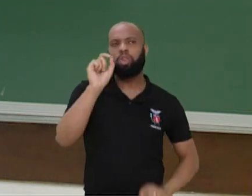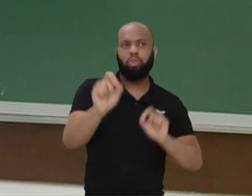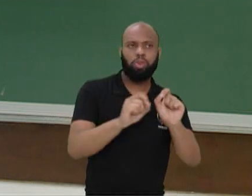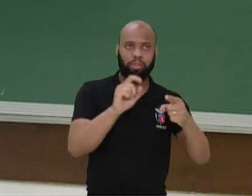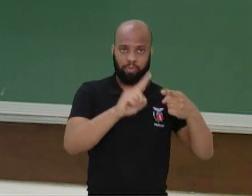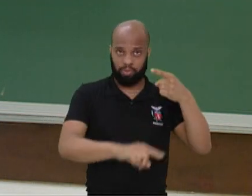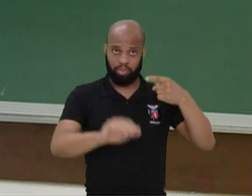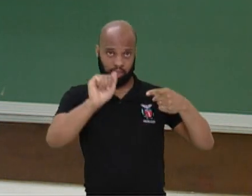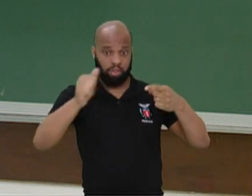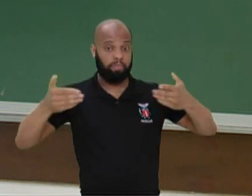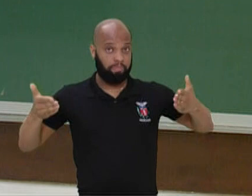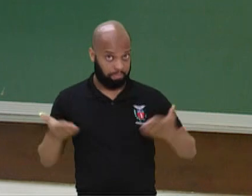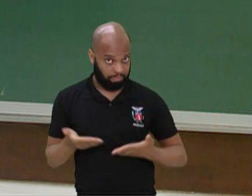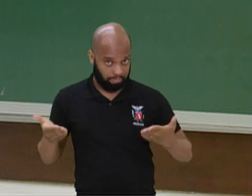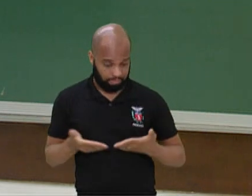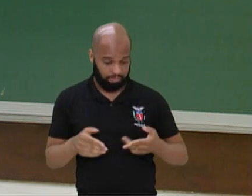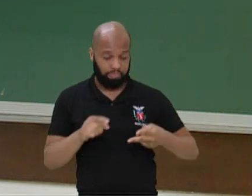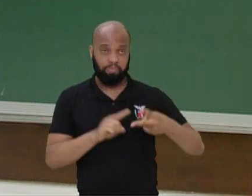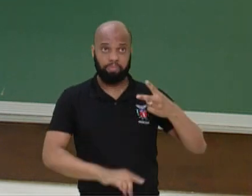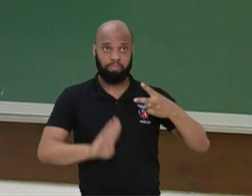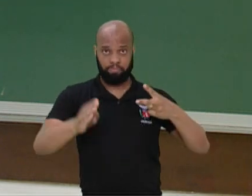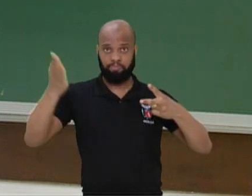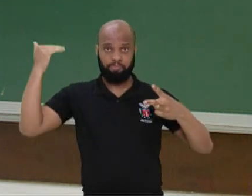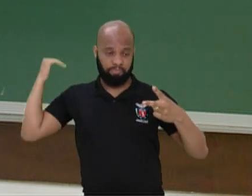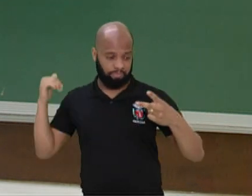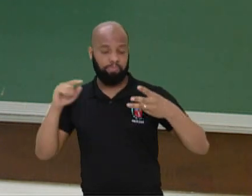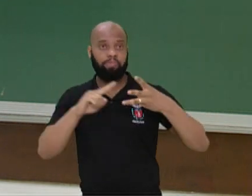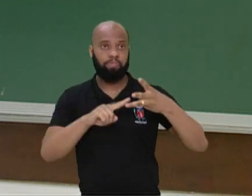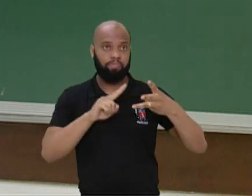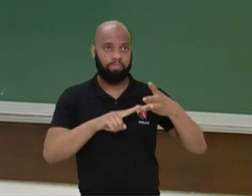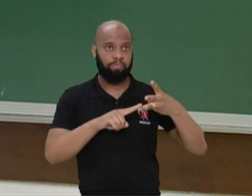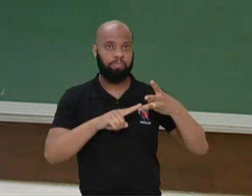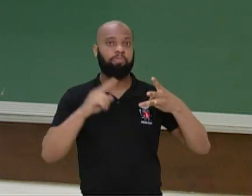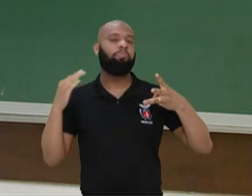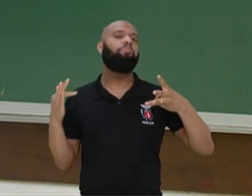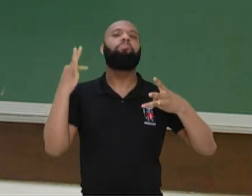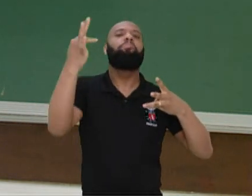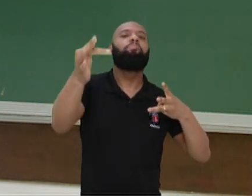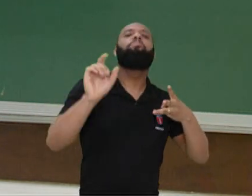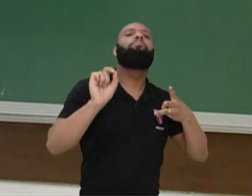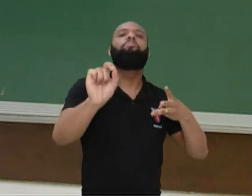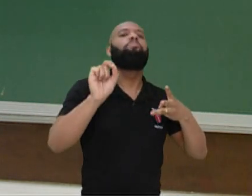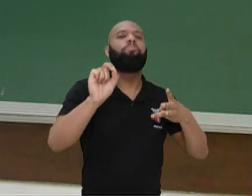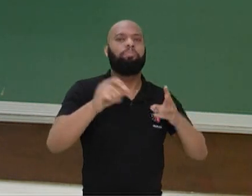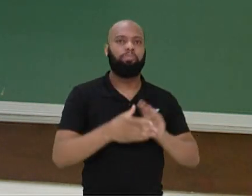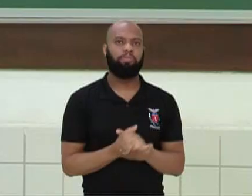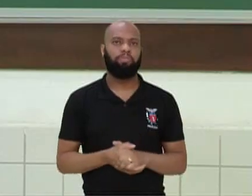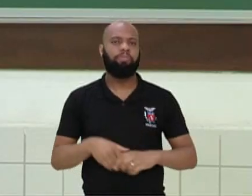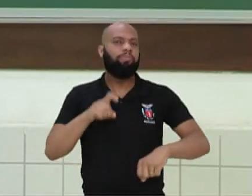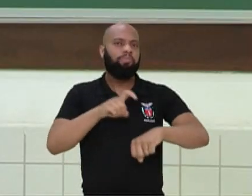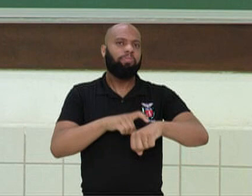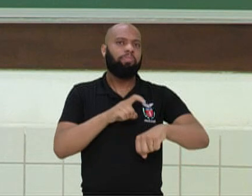del presente, passado ou futuro.